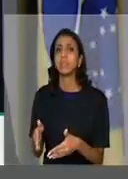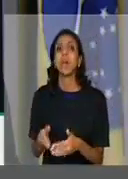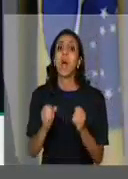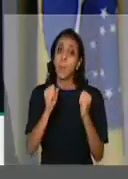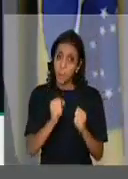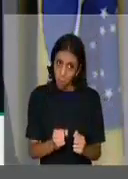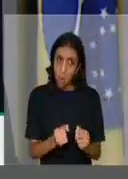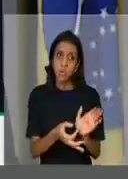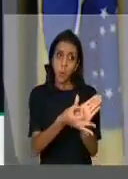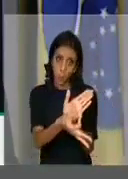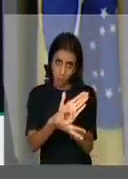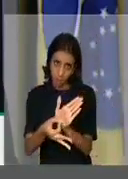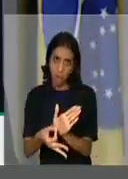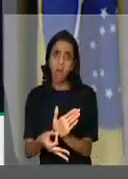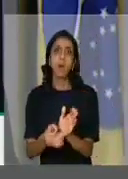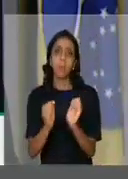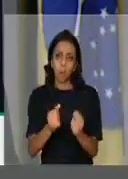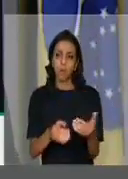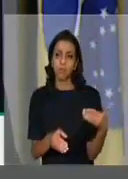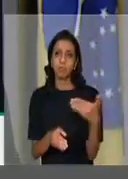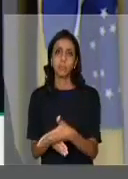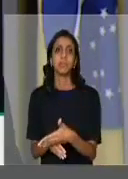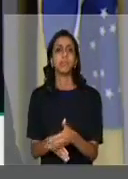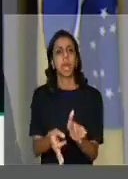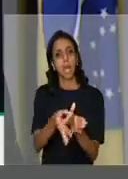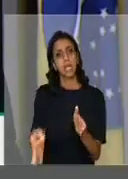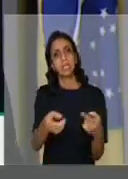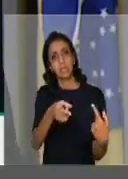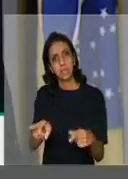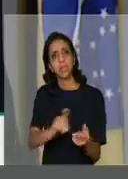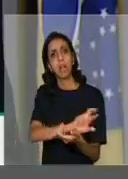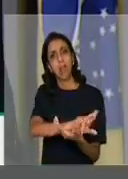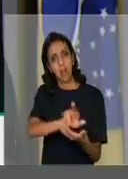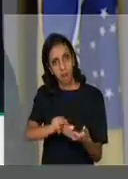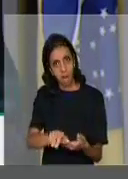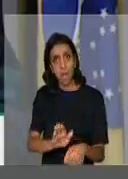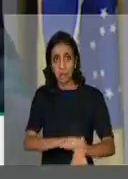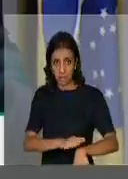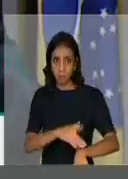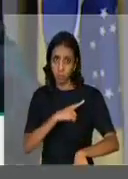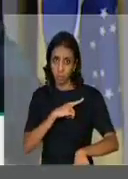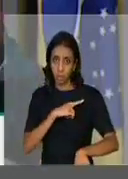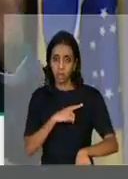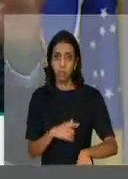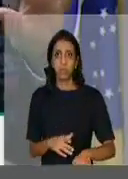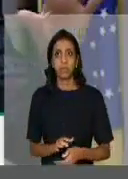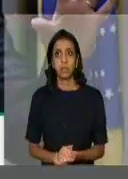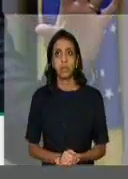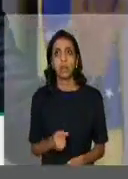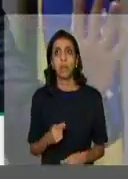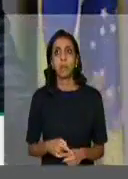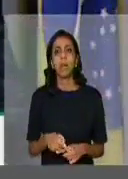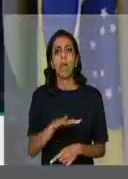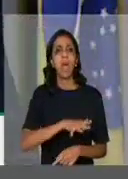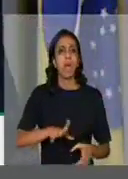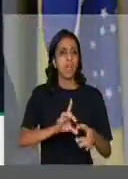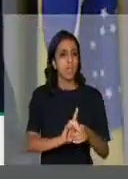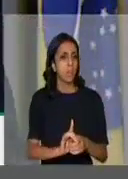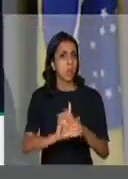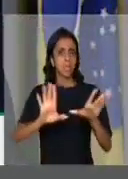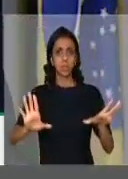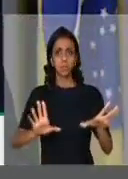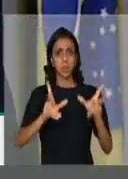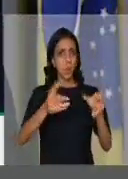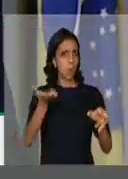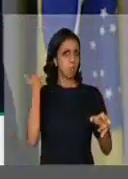de sugestões, de recomendações, de críticas, para que, nesta democratização sem